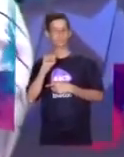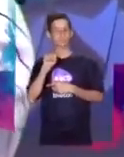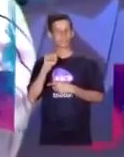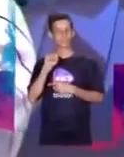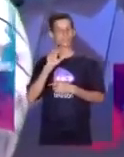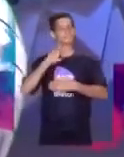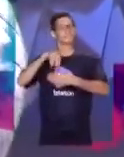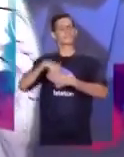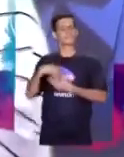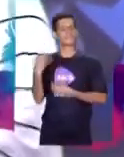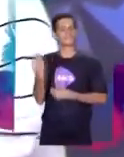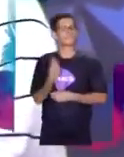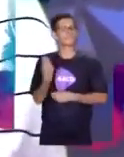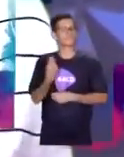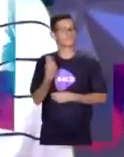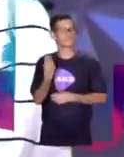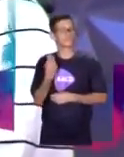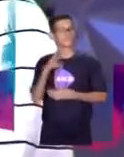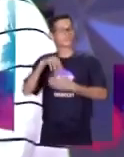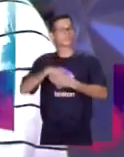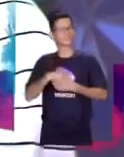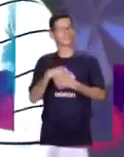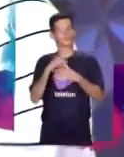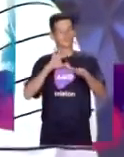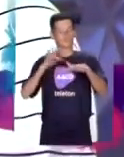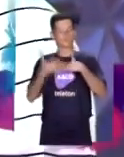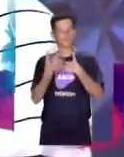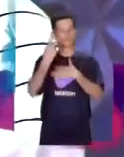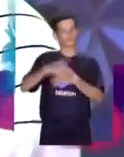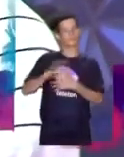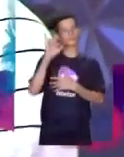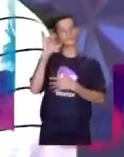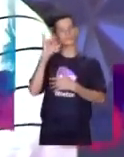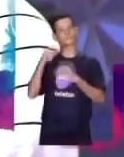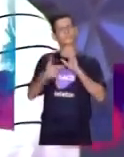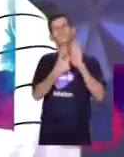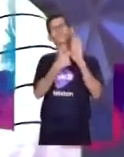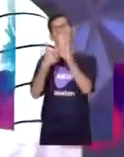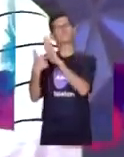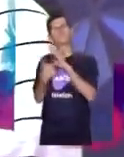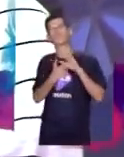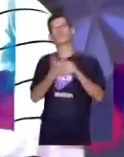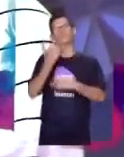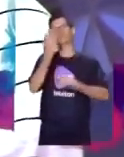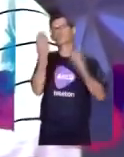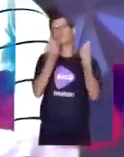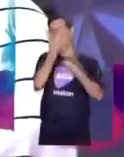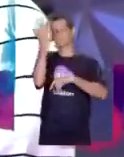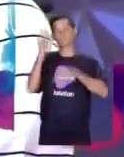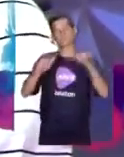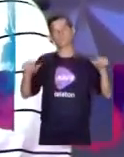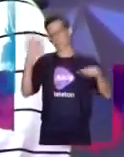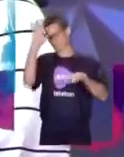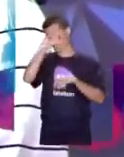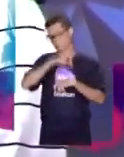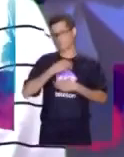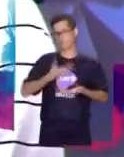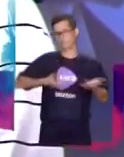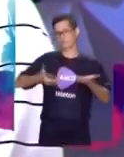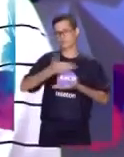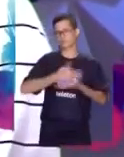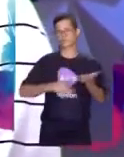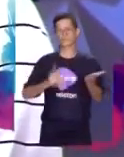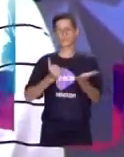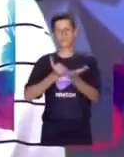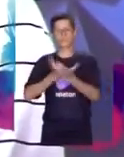E lá nas suas redes sociais, o que que você mostra, assim, pra galera, pra aprender com você?